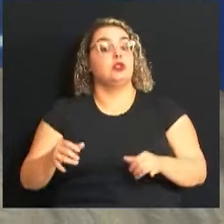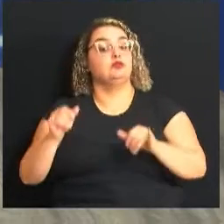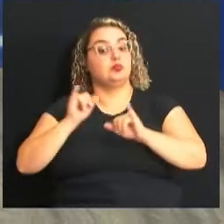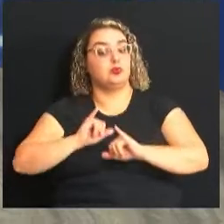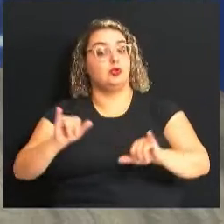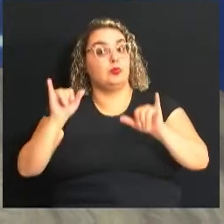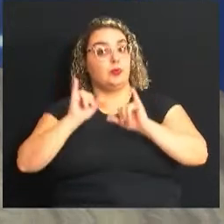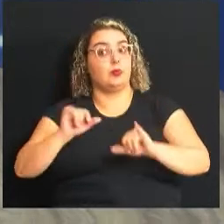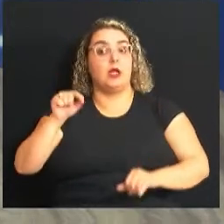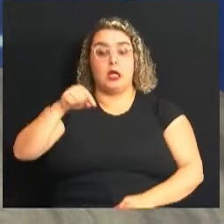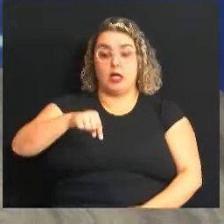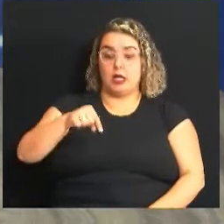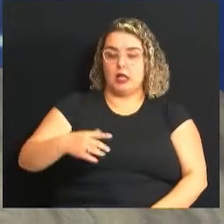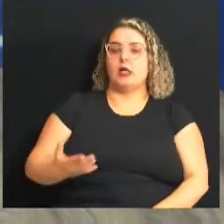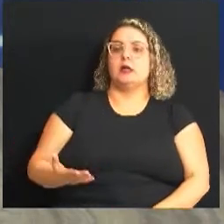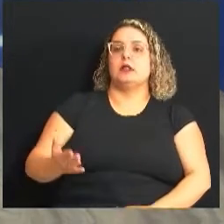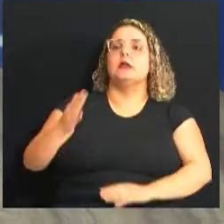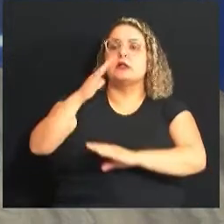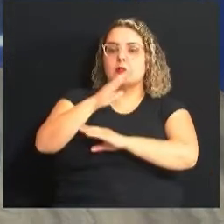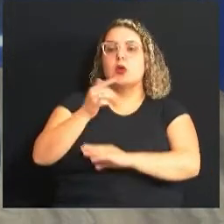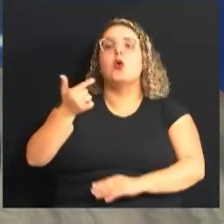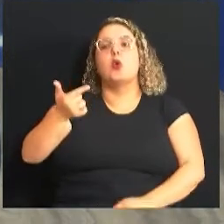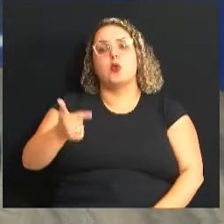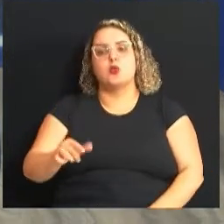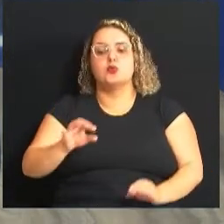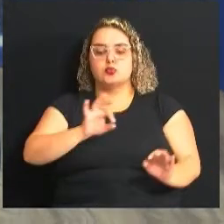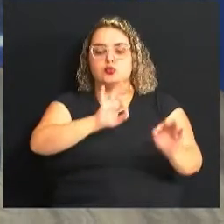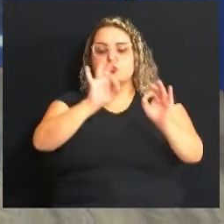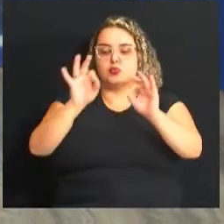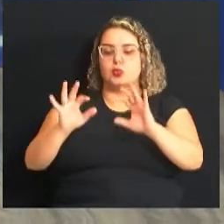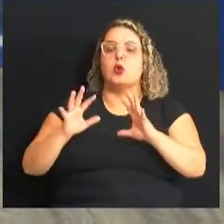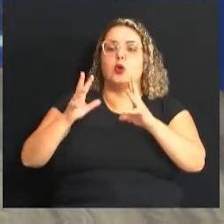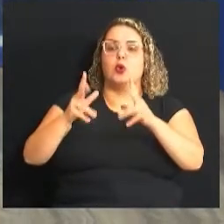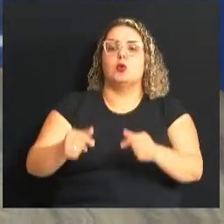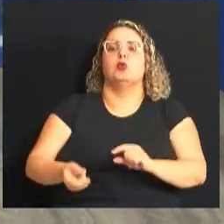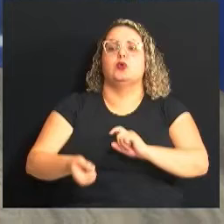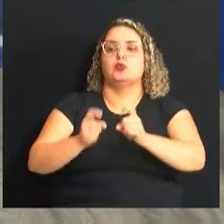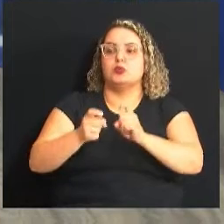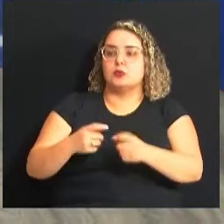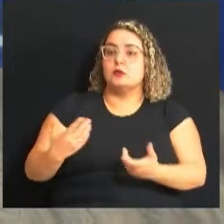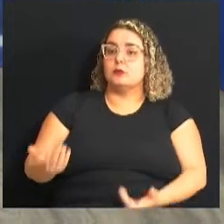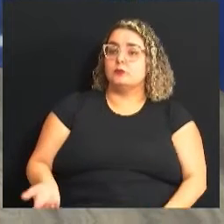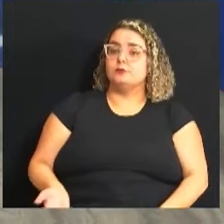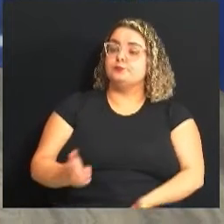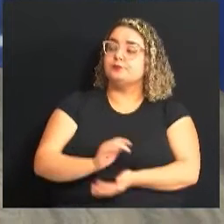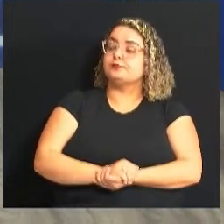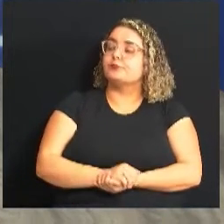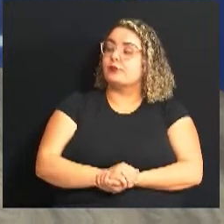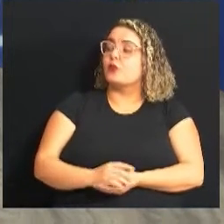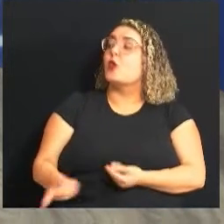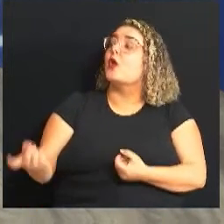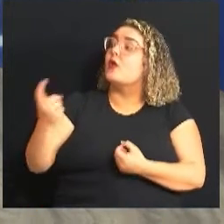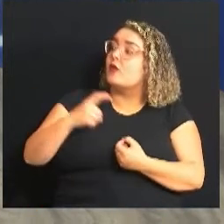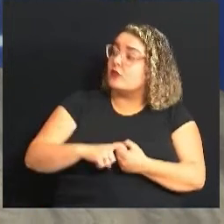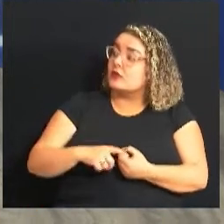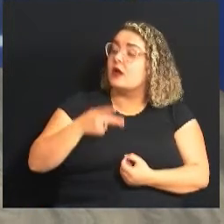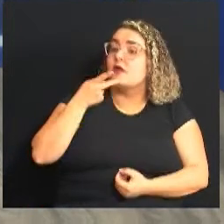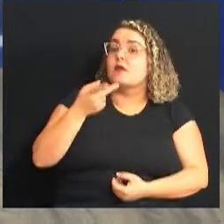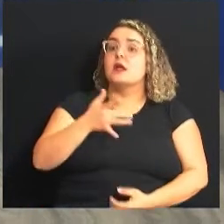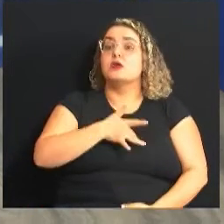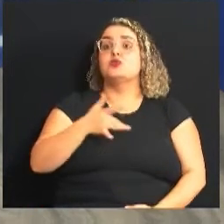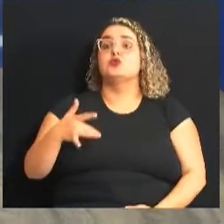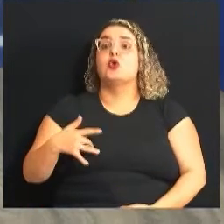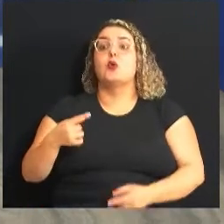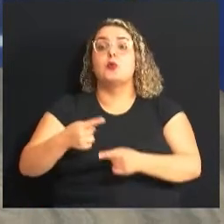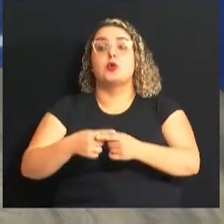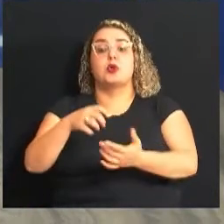né, aqui na Câmara de Campinas, e a gente segue acompanhando, então, todas as reuniões. Vamos voltar a falar rapidinho sobre saúde, Mirna, porque o Centro